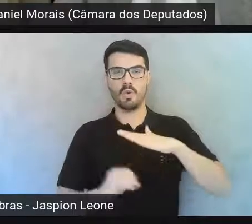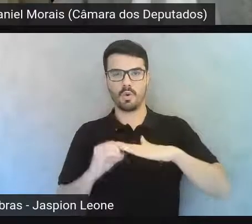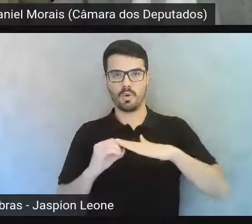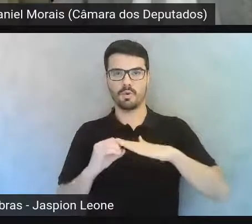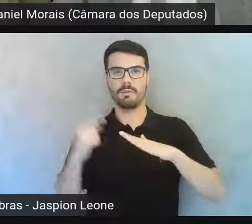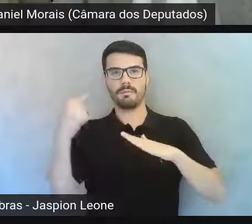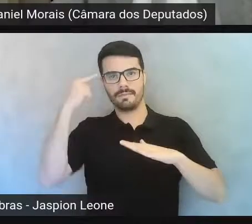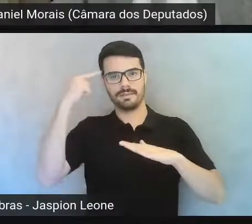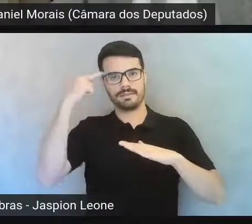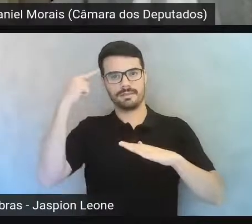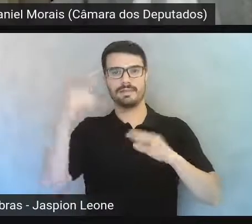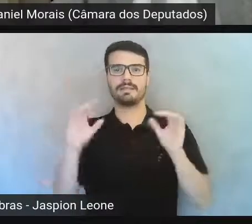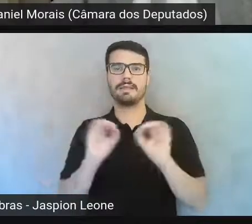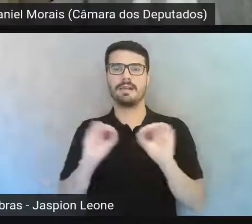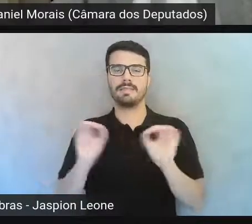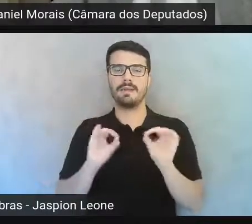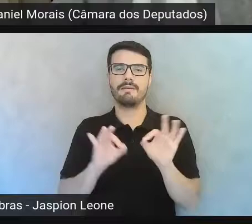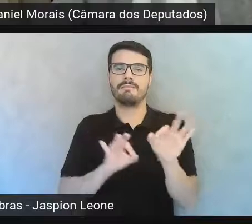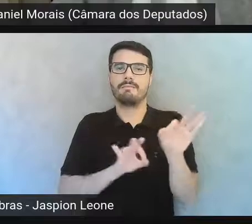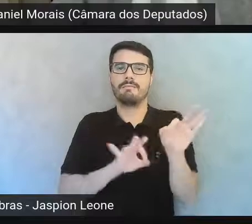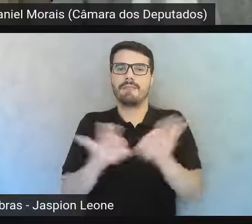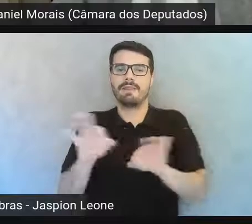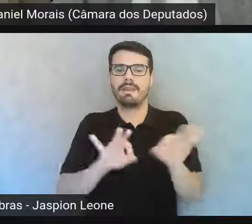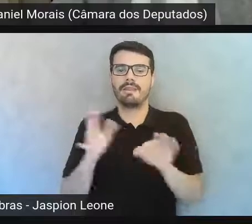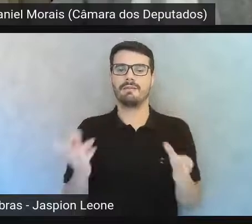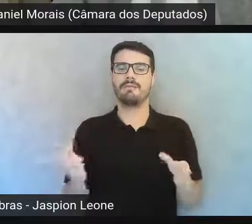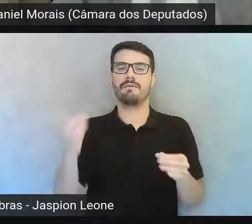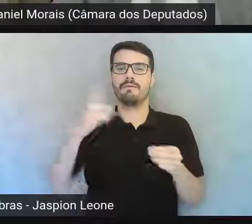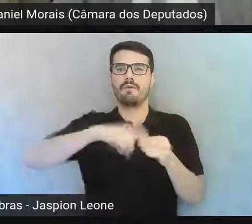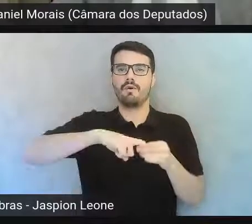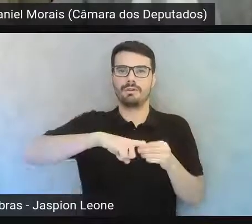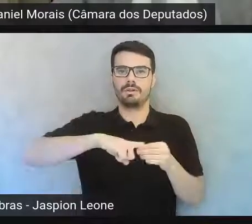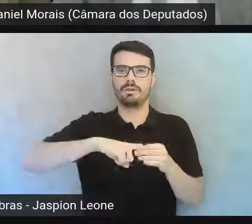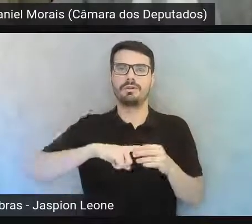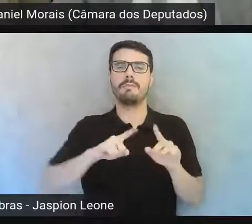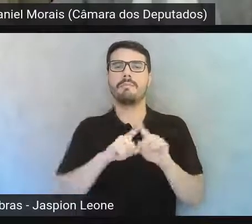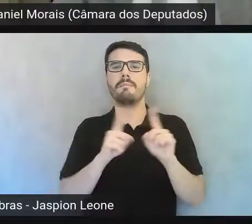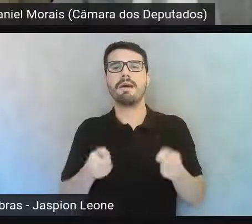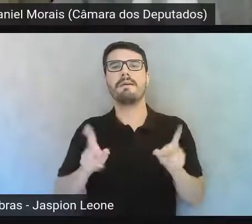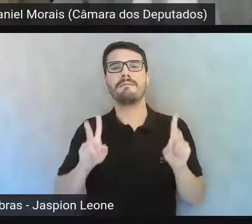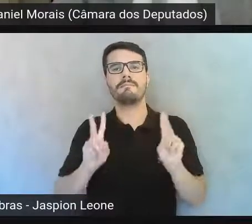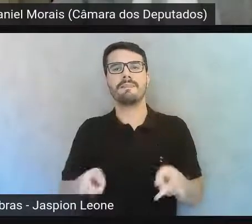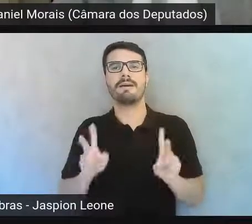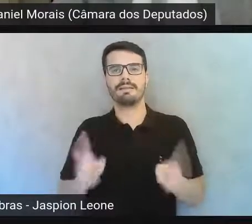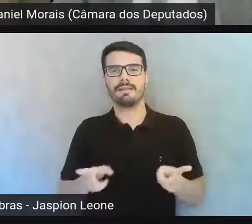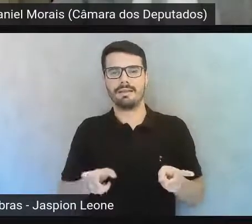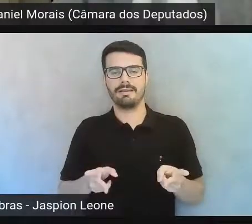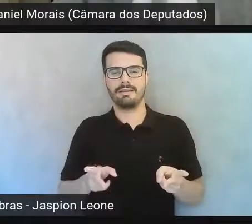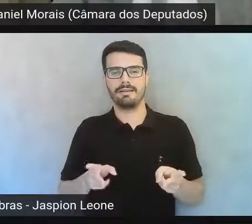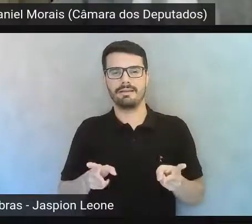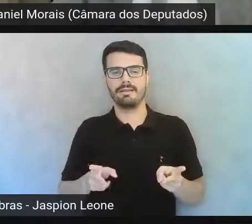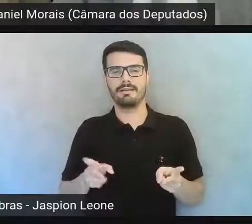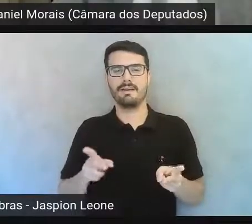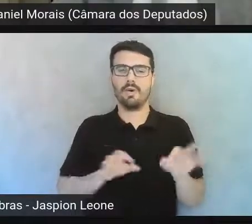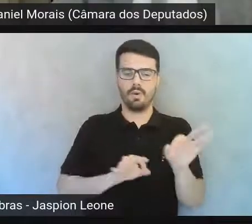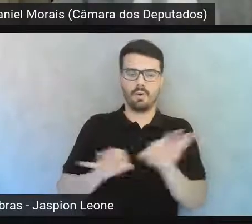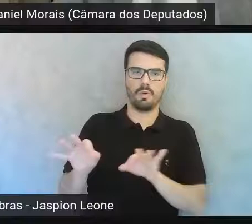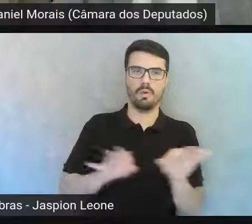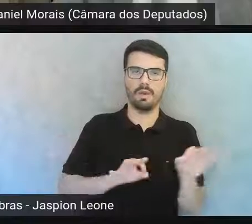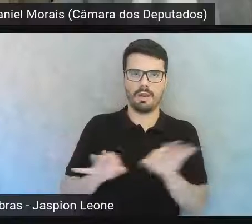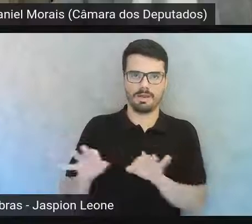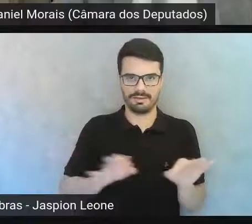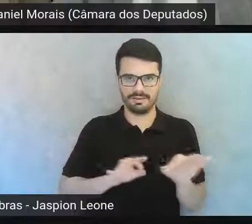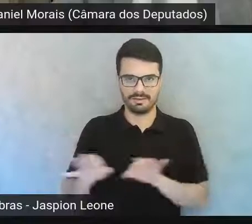plano de retomada, e o plano de retomada não só se mantém vivo, organizado, a